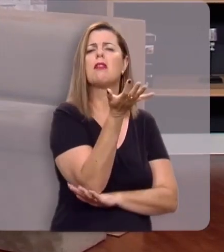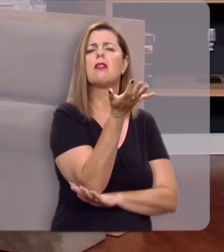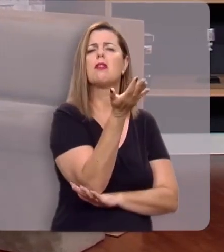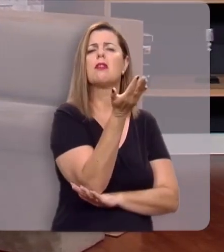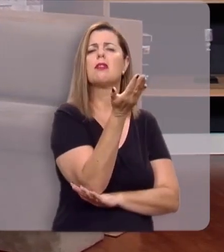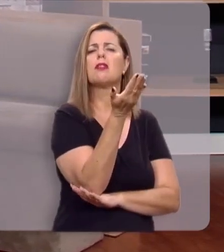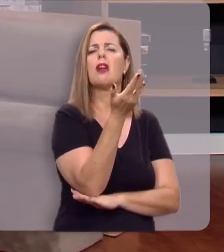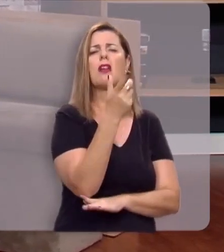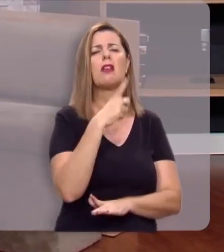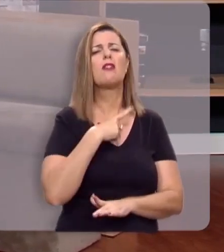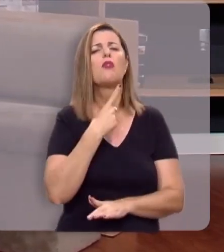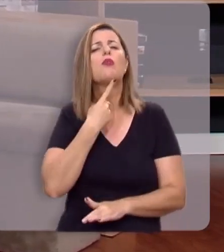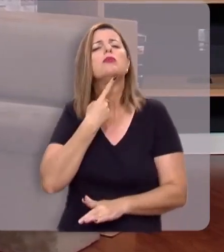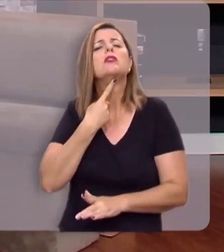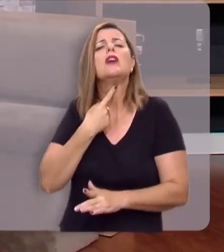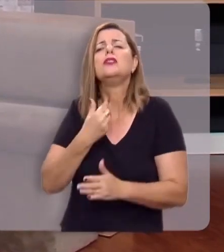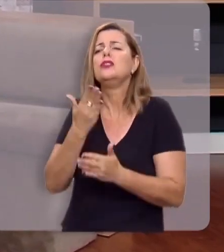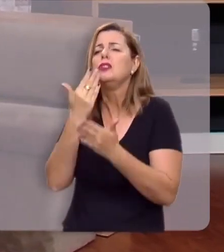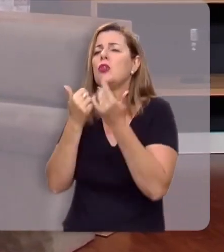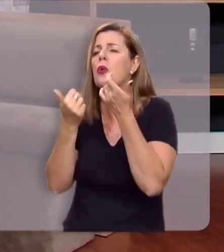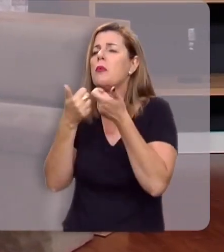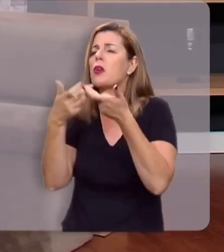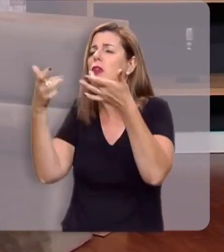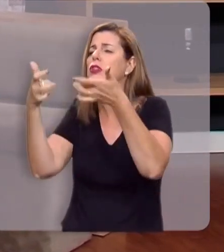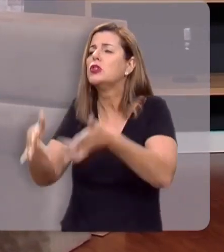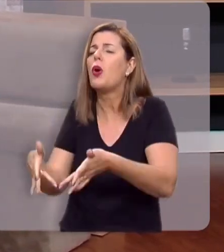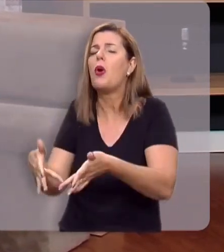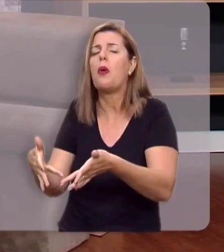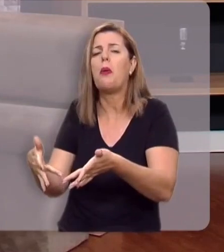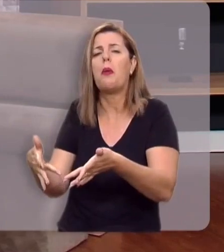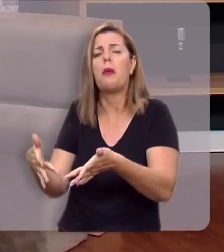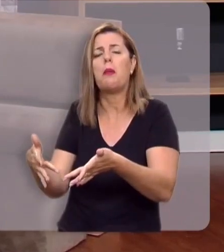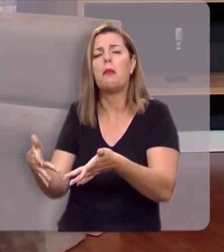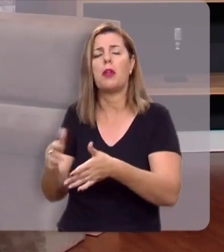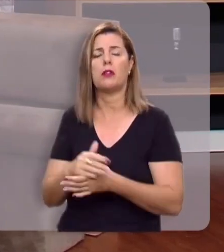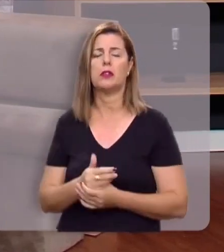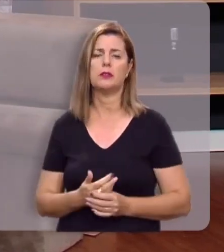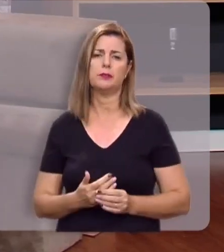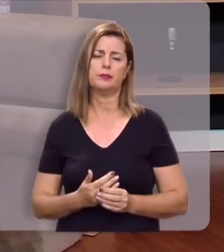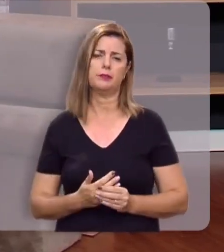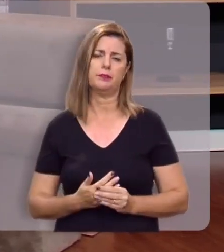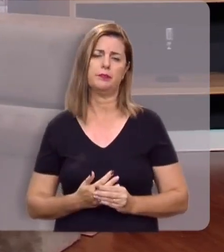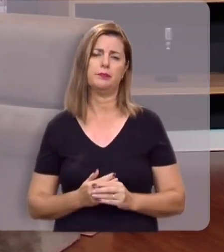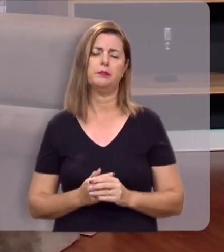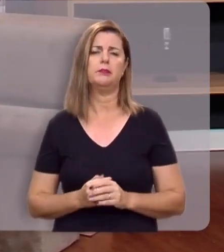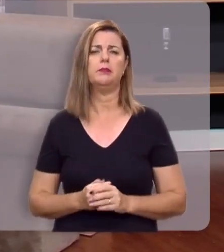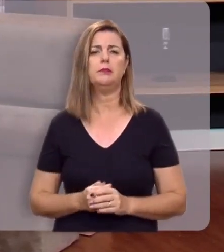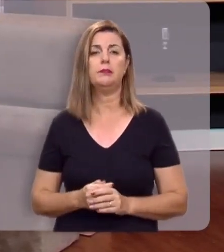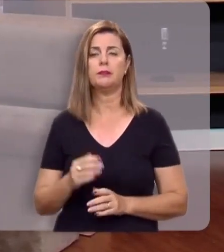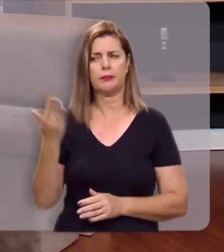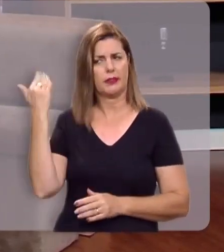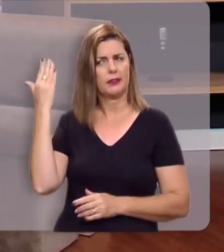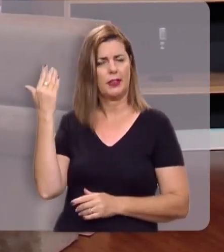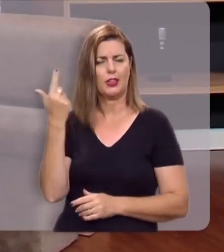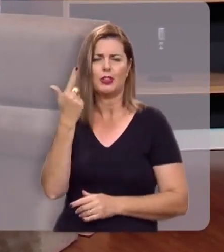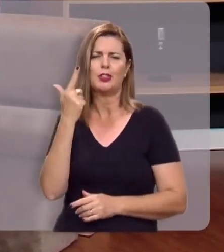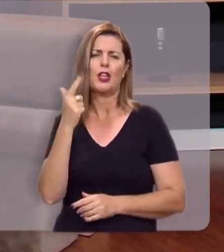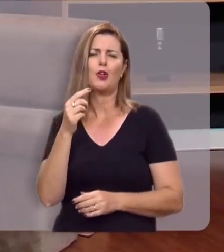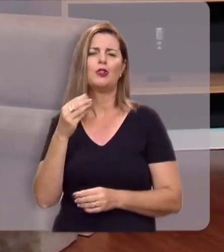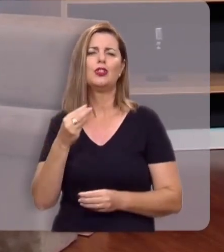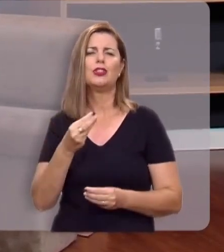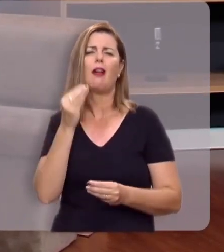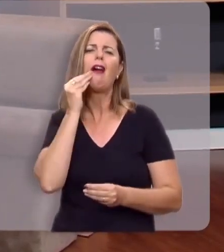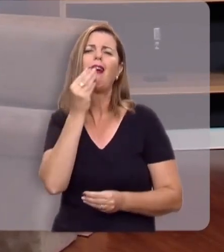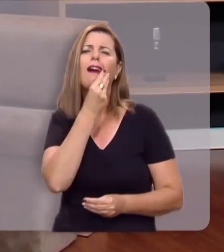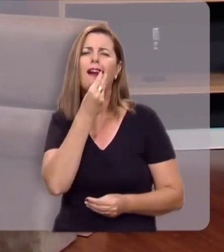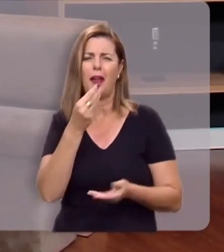desejava fartar-se daquilo que caía da mesa, as migalhas que caíam da mesa. Naquela época não havia guardanapos